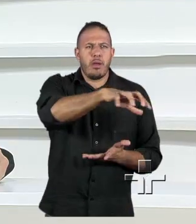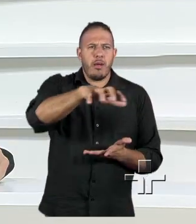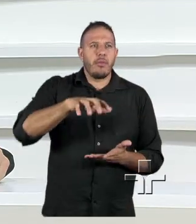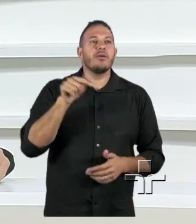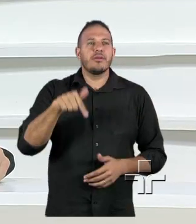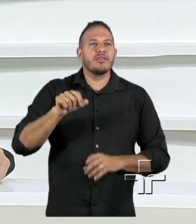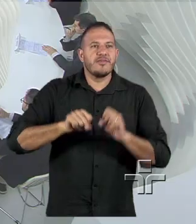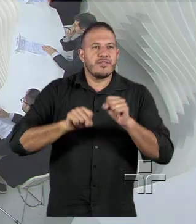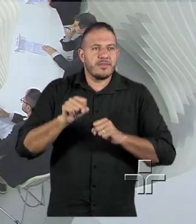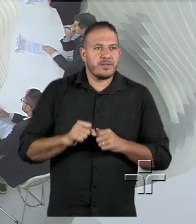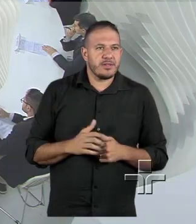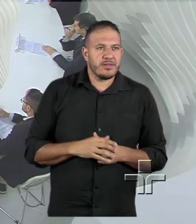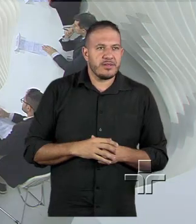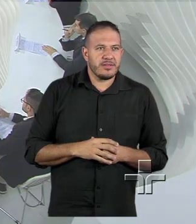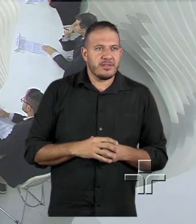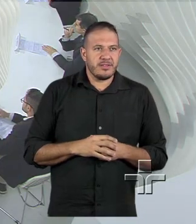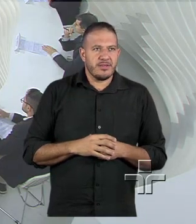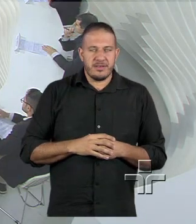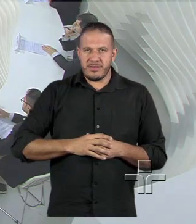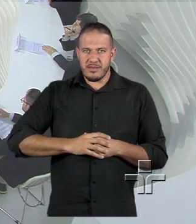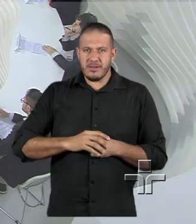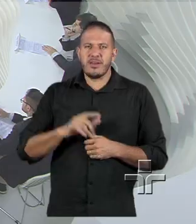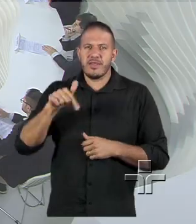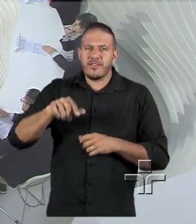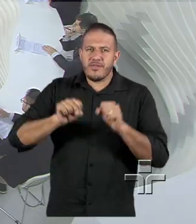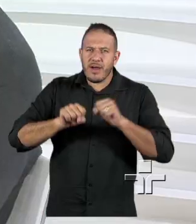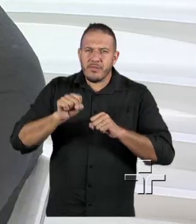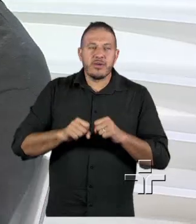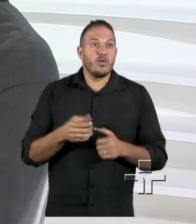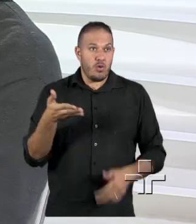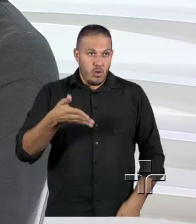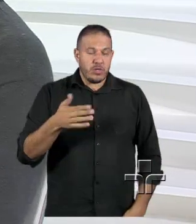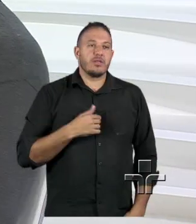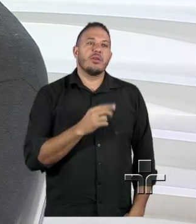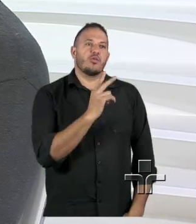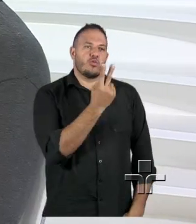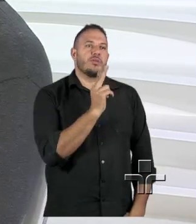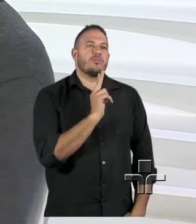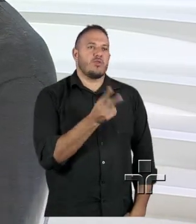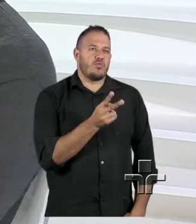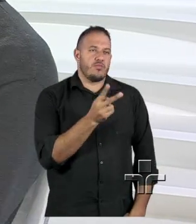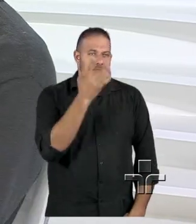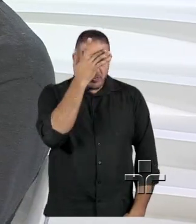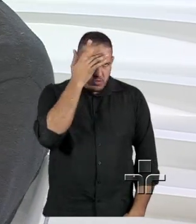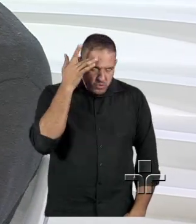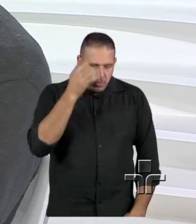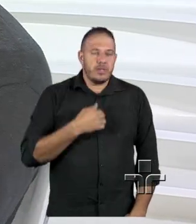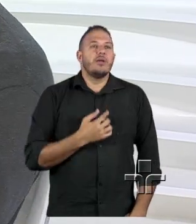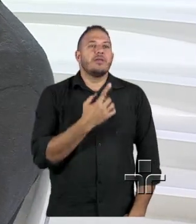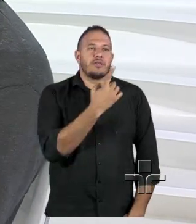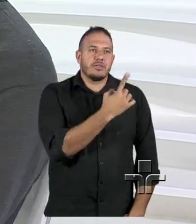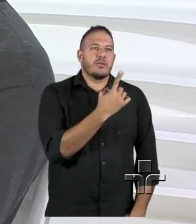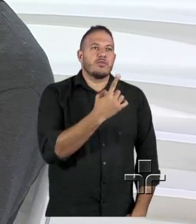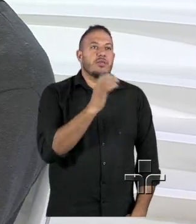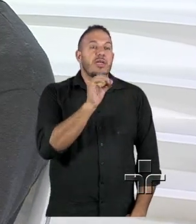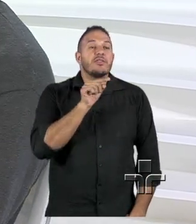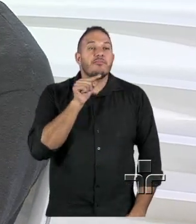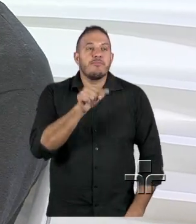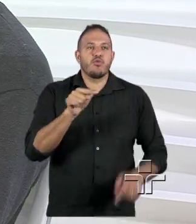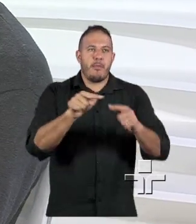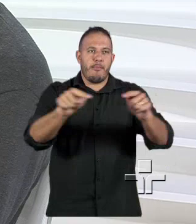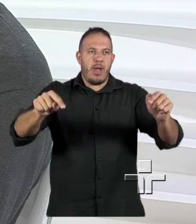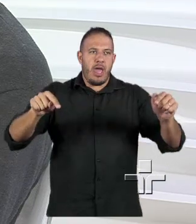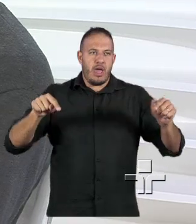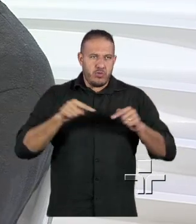fábrica? Nessa fábrica, quantas pessoas? Hoje nós temos 2.000 pessoas, são 110 mil metros de área construída, 2.000 pessoas